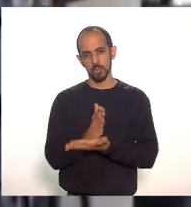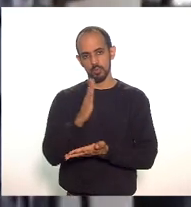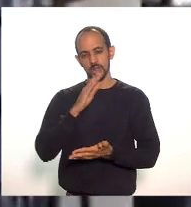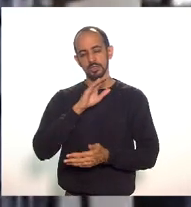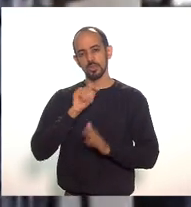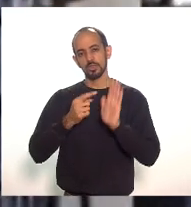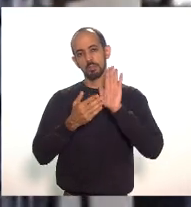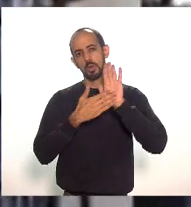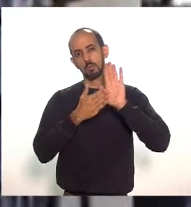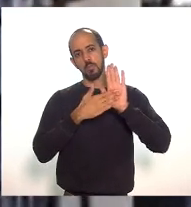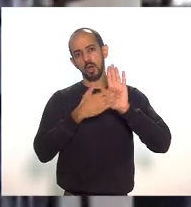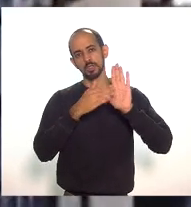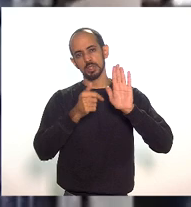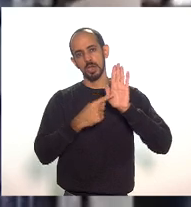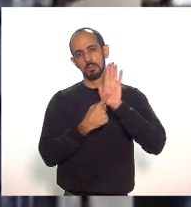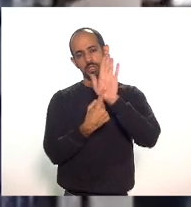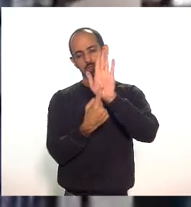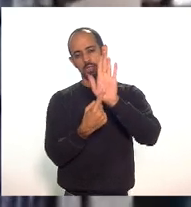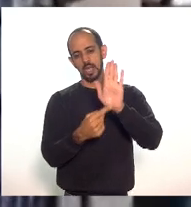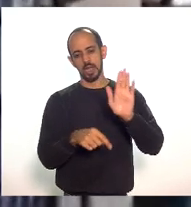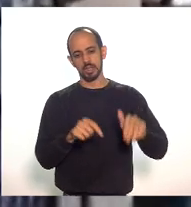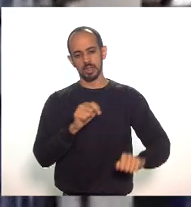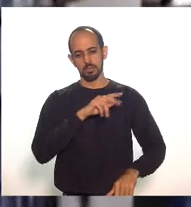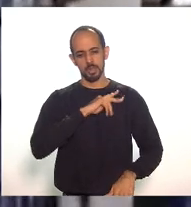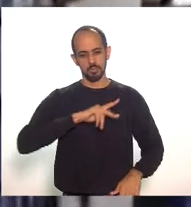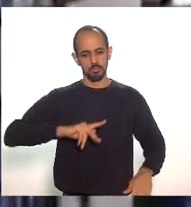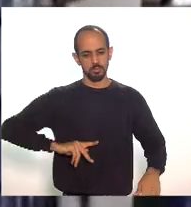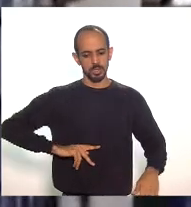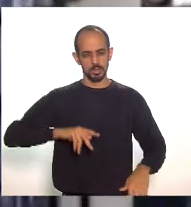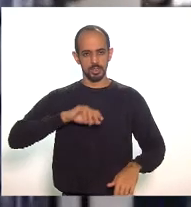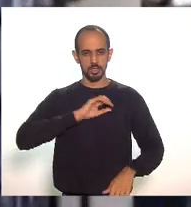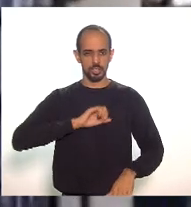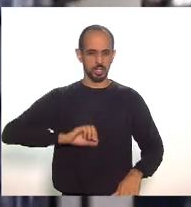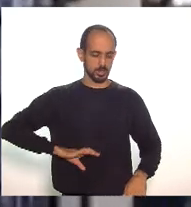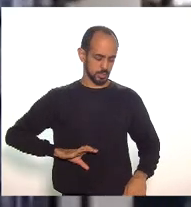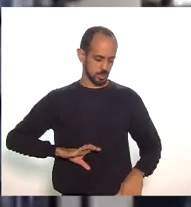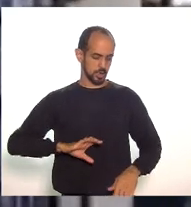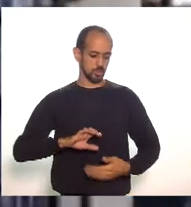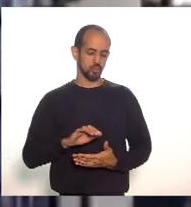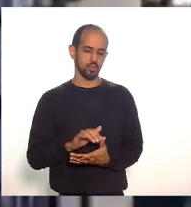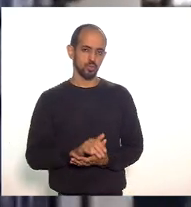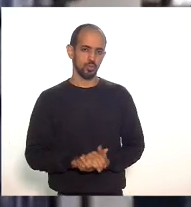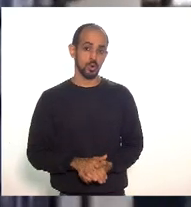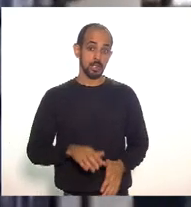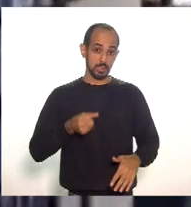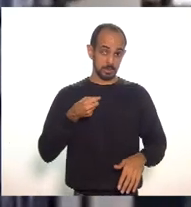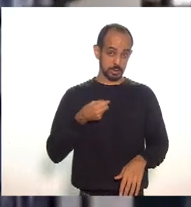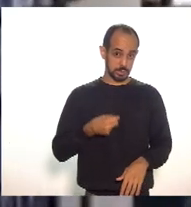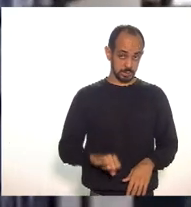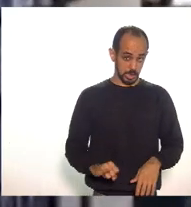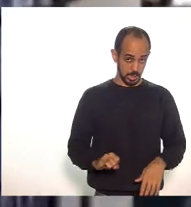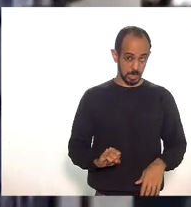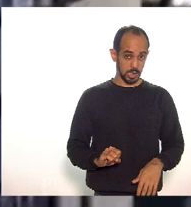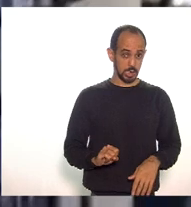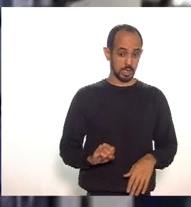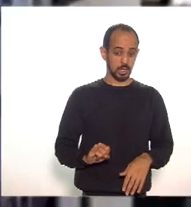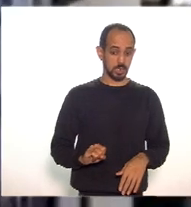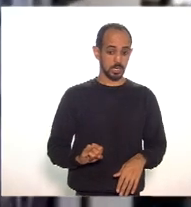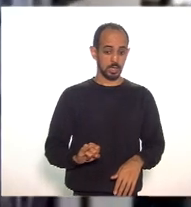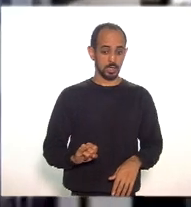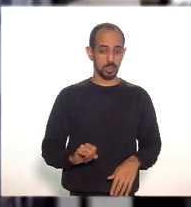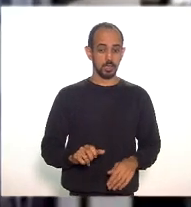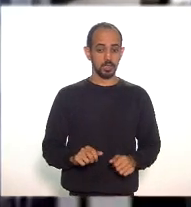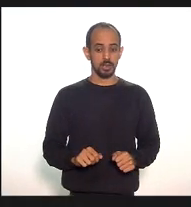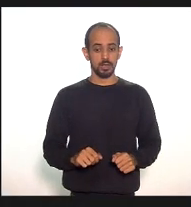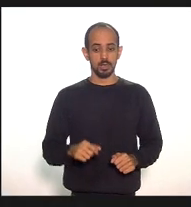apresentada pelo Nobre Deputado André Ceciliano ciente consistente para a